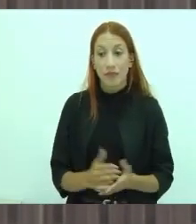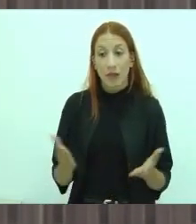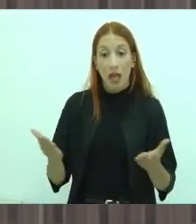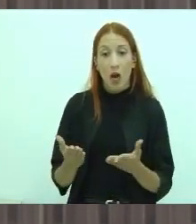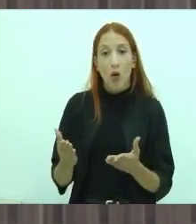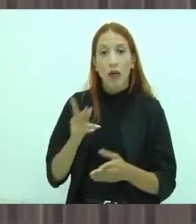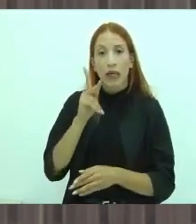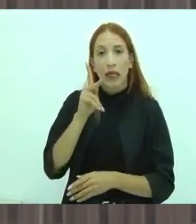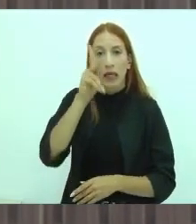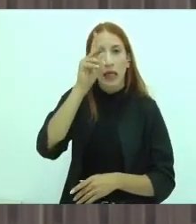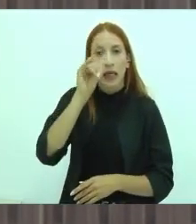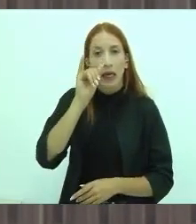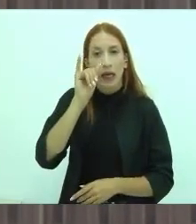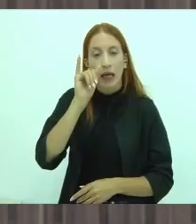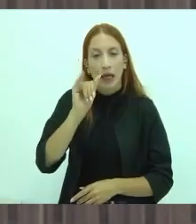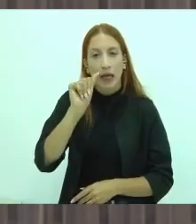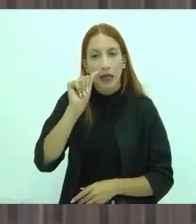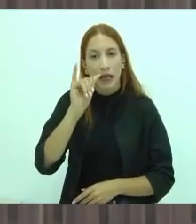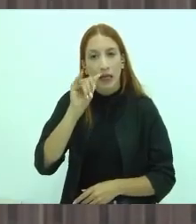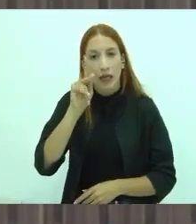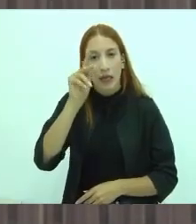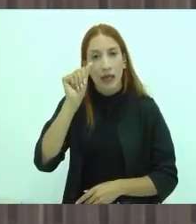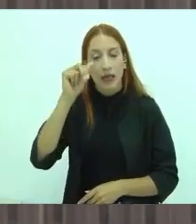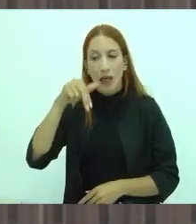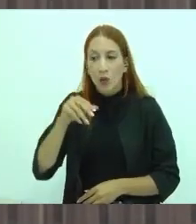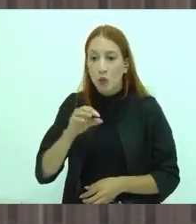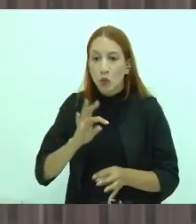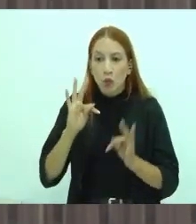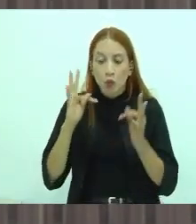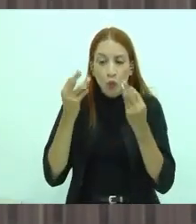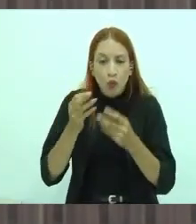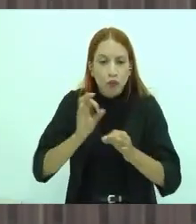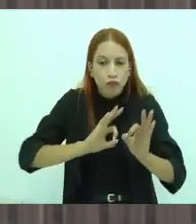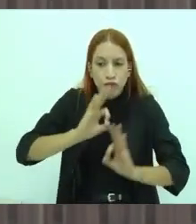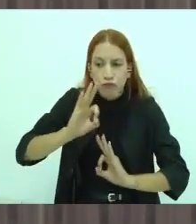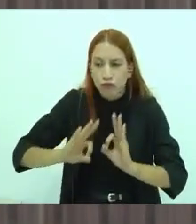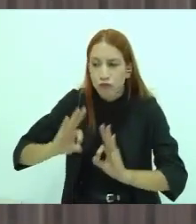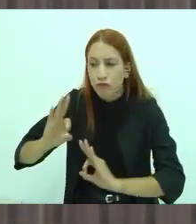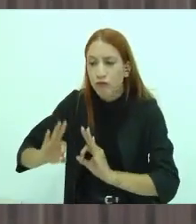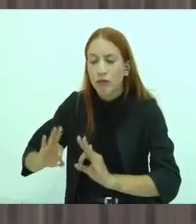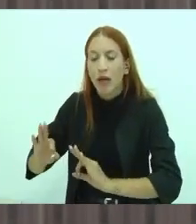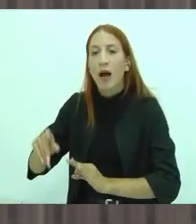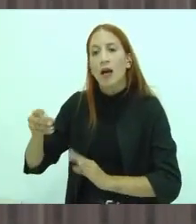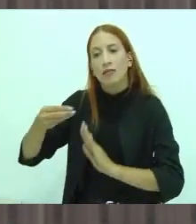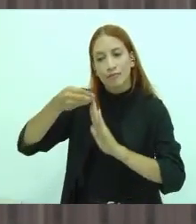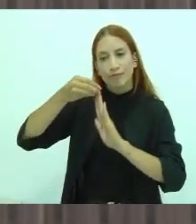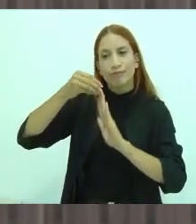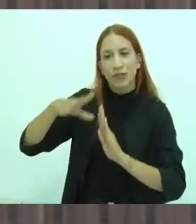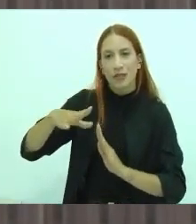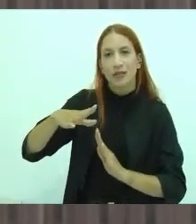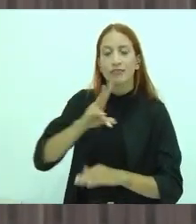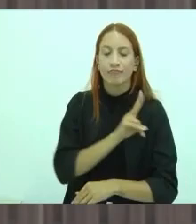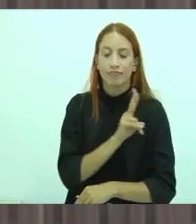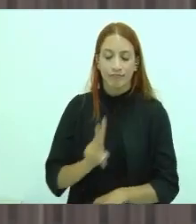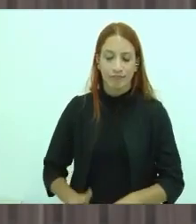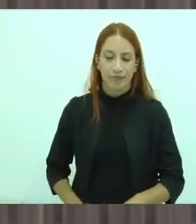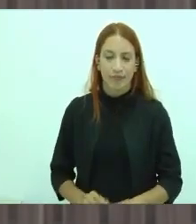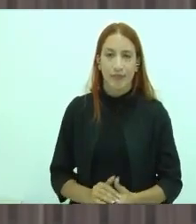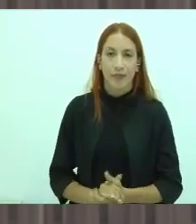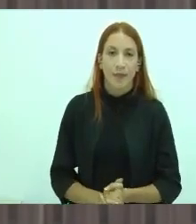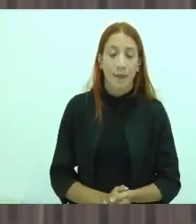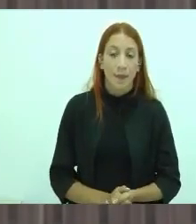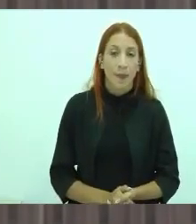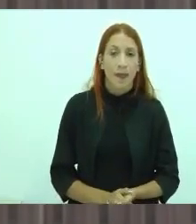Caic está concluindo todo sendo pavimentação todo sendo pavimentado com a edicação do vereador Marquinhos Gomes era um bairro